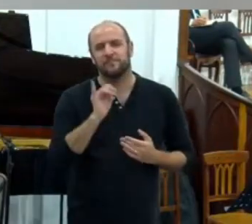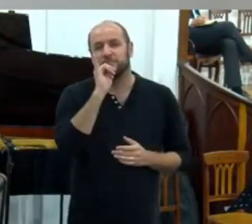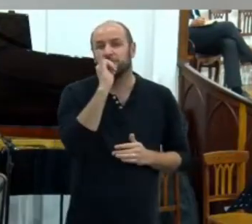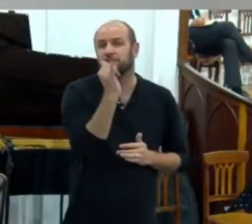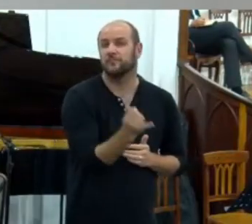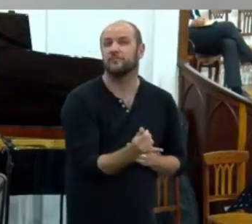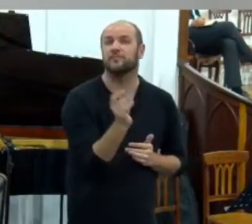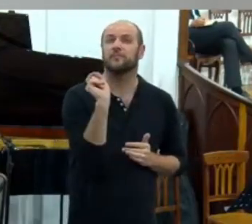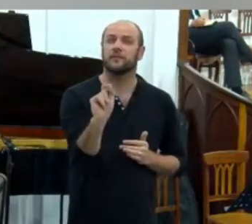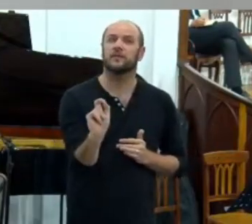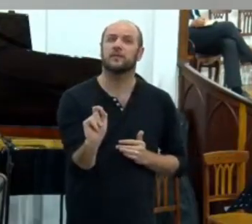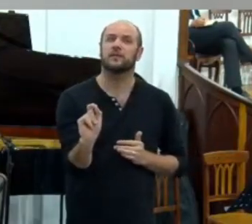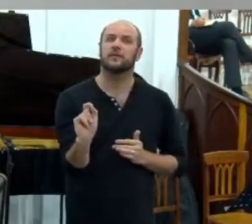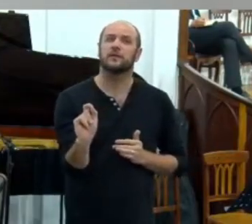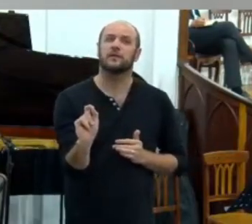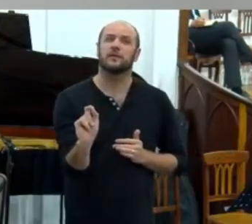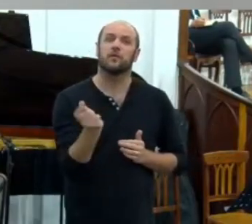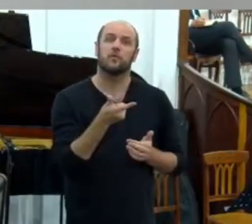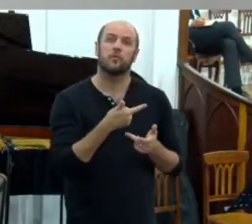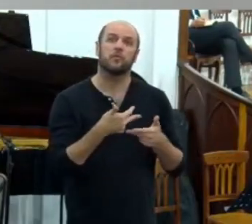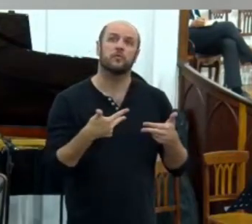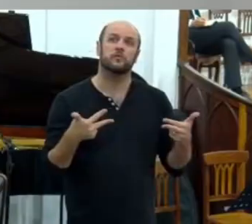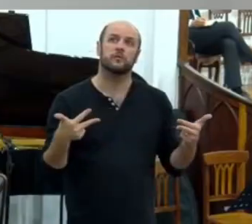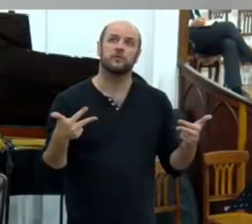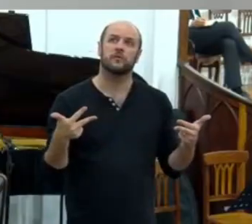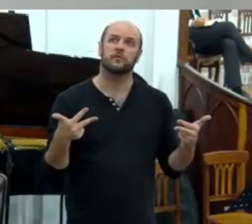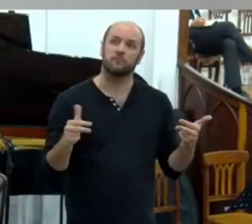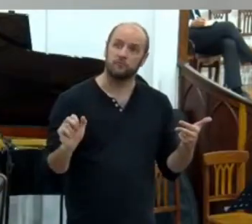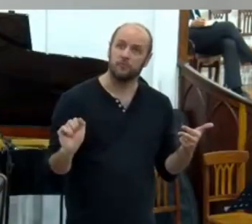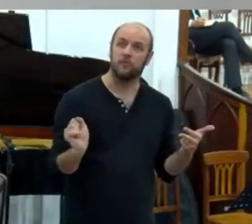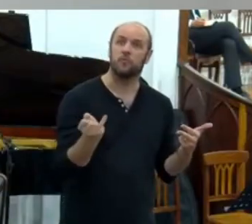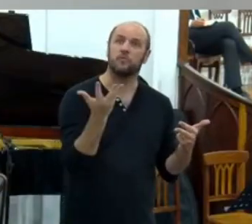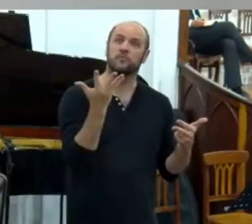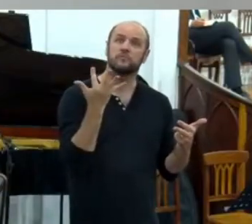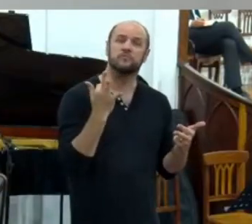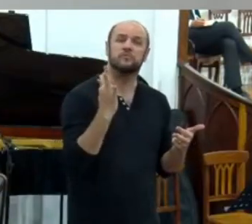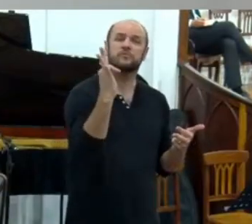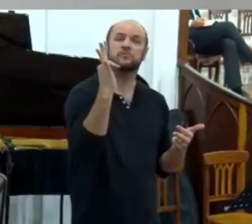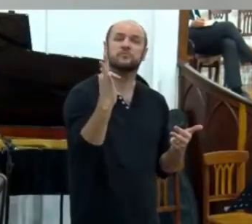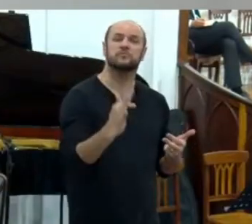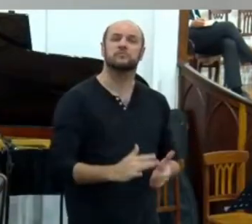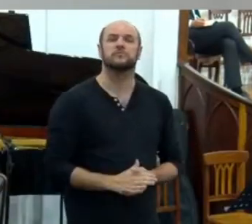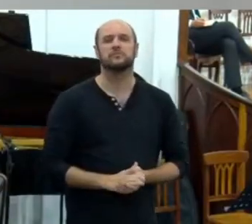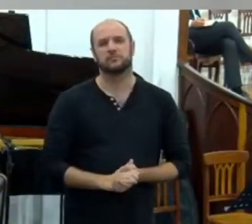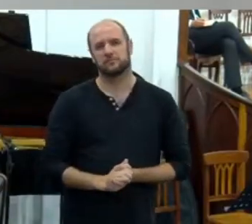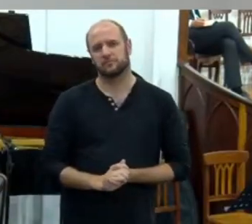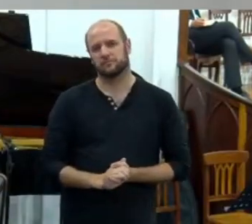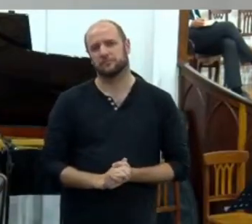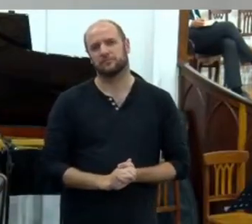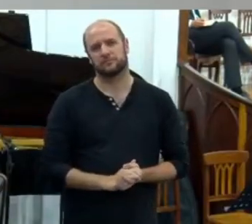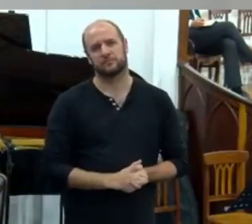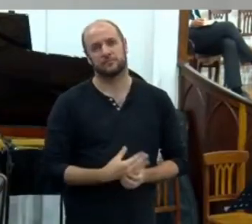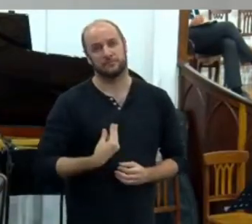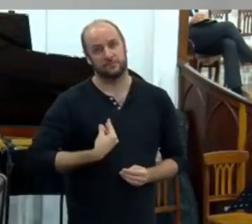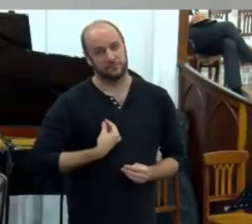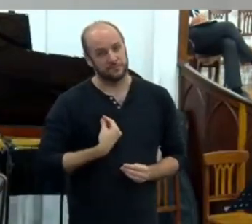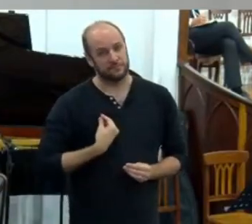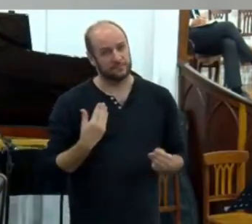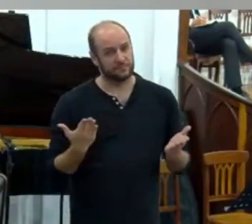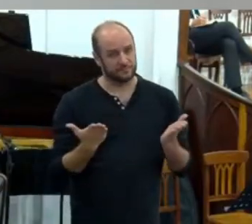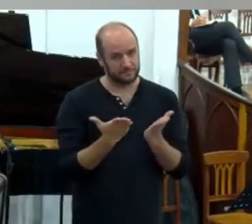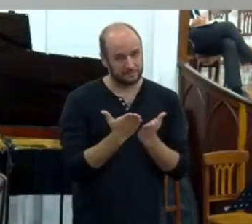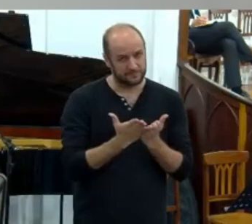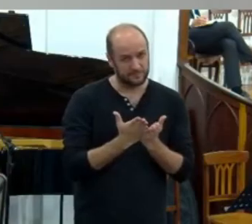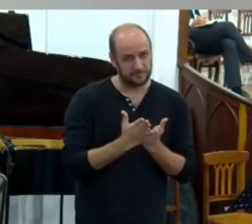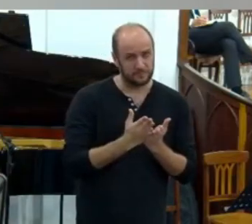a algo que irá se realizar no futuro. A vida dos cristãos, não